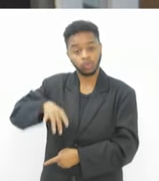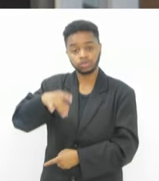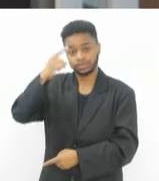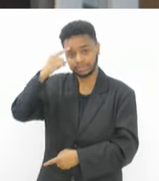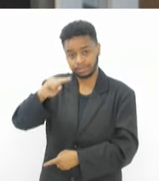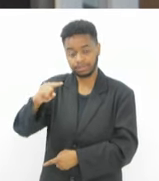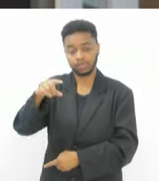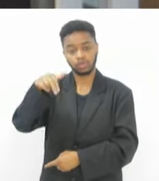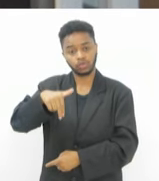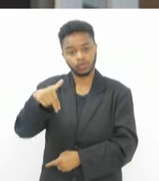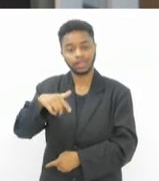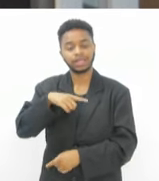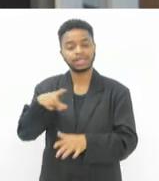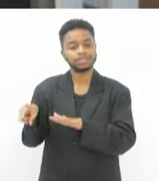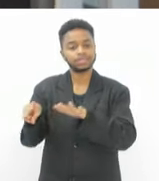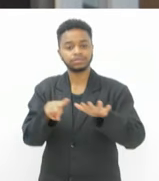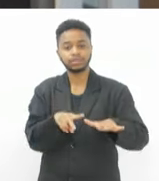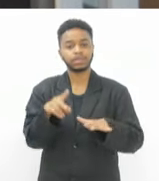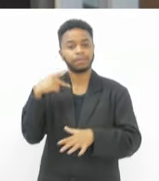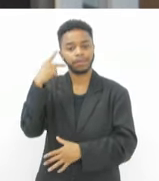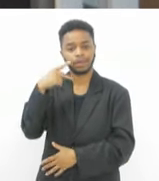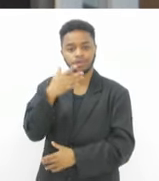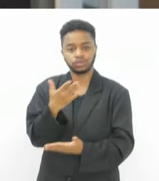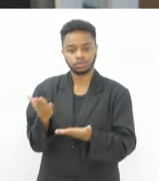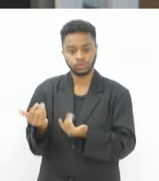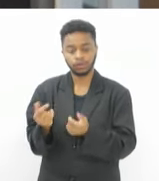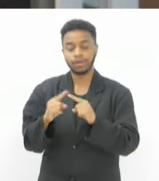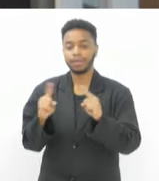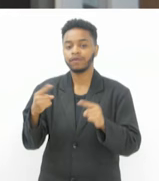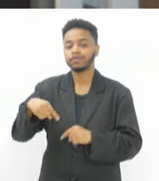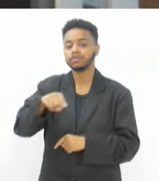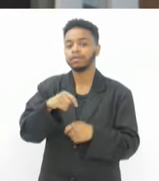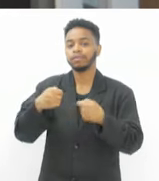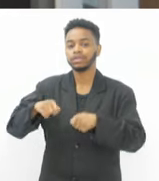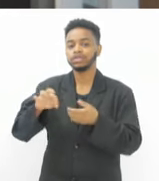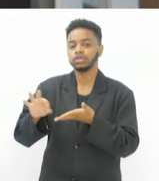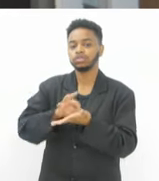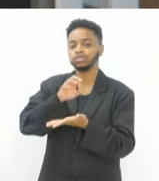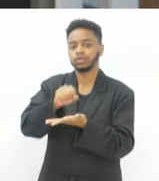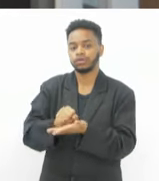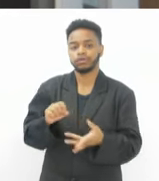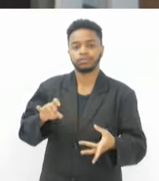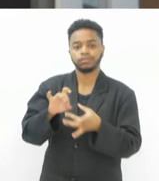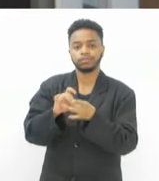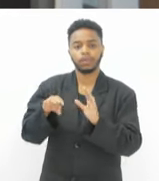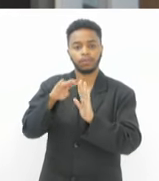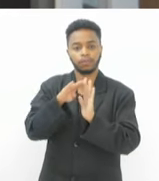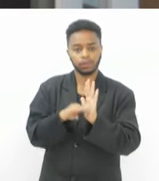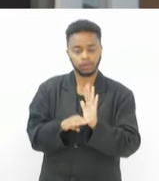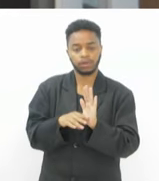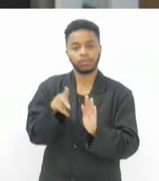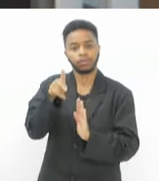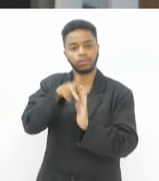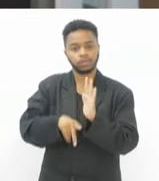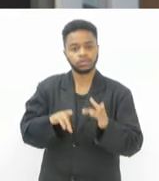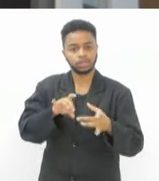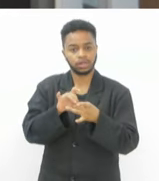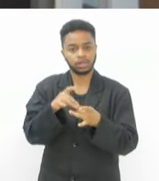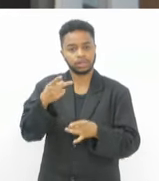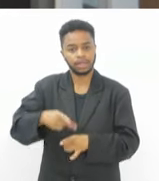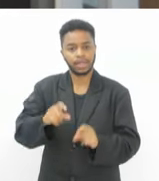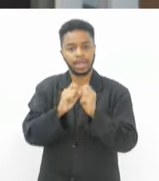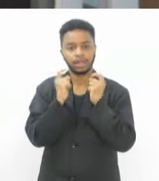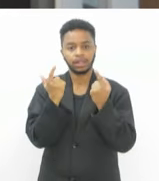teremos a Semana Parlamentar Juvenil, mas para isso você precisa estar inscrito nesse programa, nesse projeto que a Alerj,